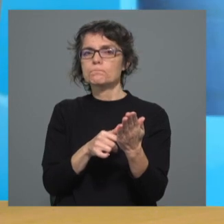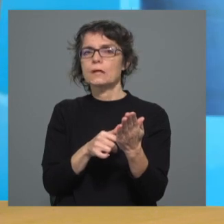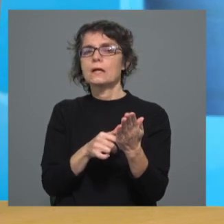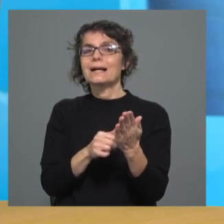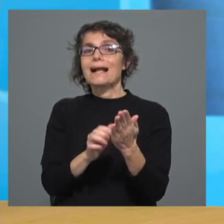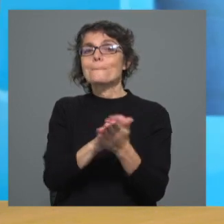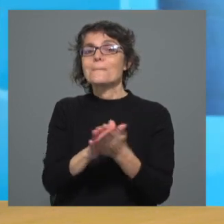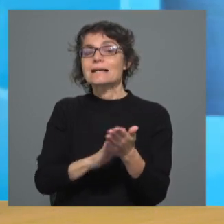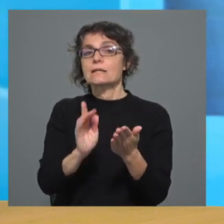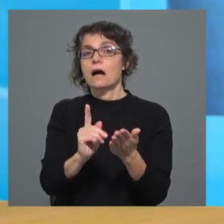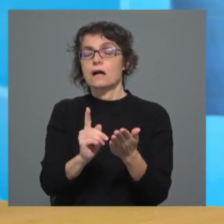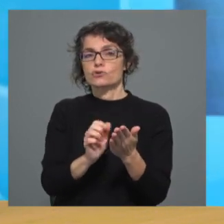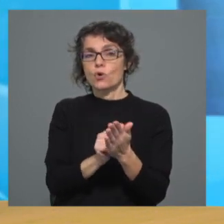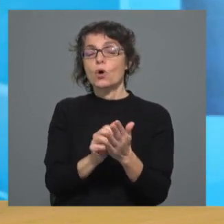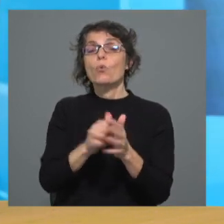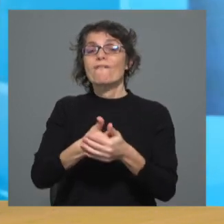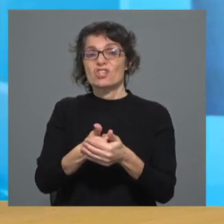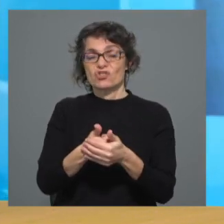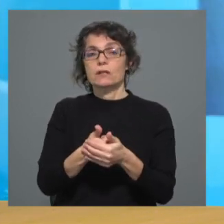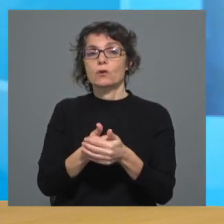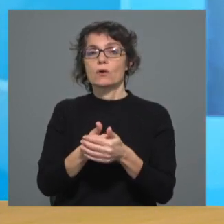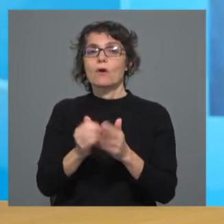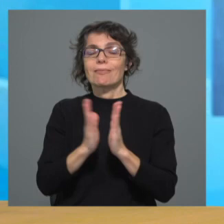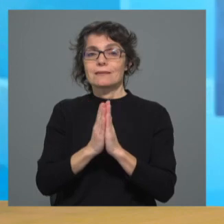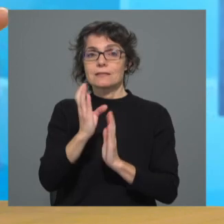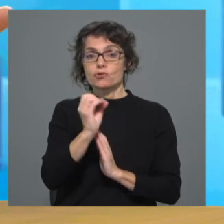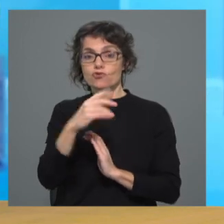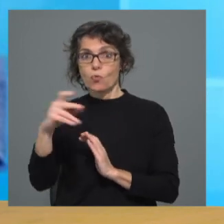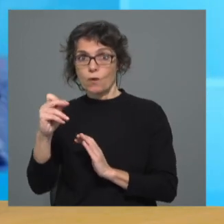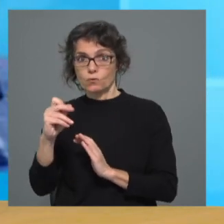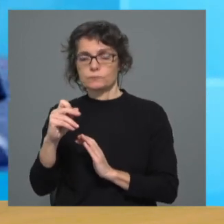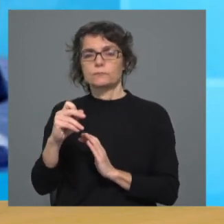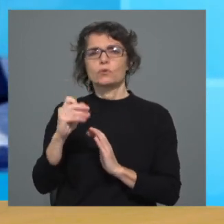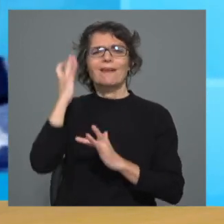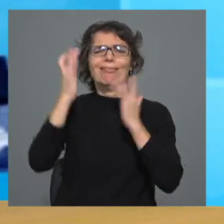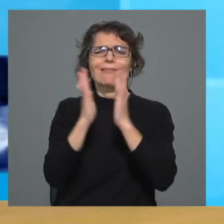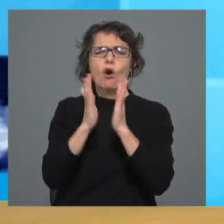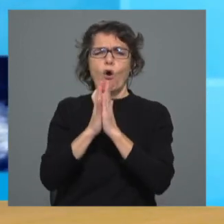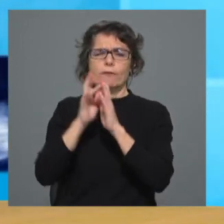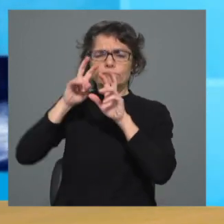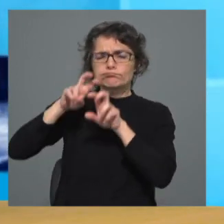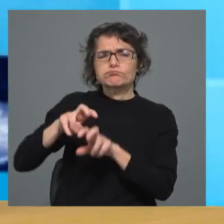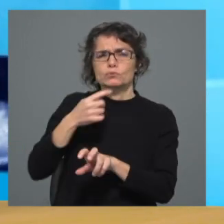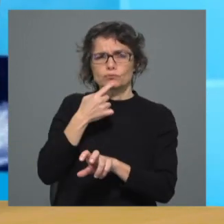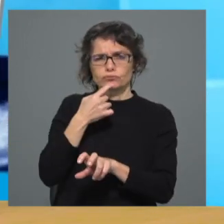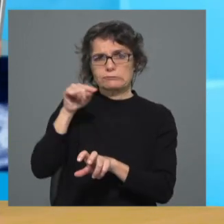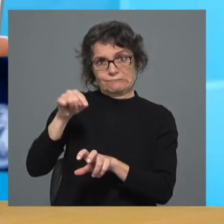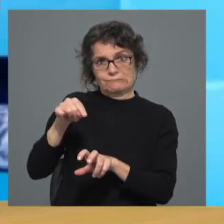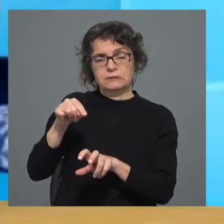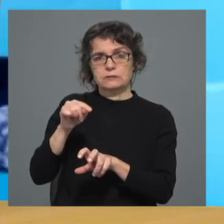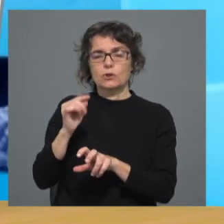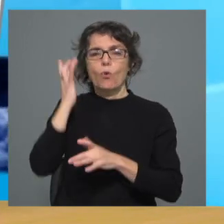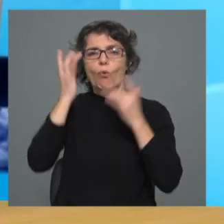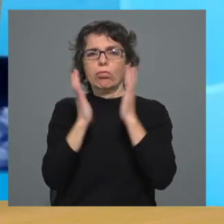de São João, que é uma perspectiva onde os teólogos vão desabocar, ou vão desembocar, isto é, os teólogos